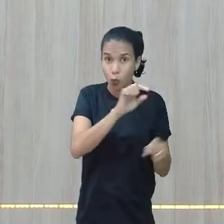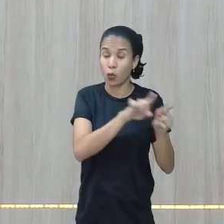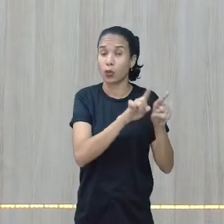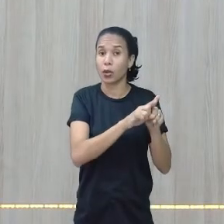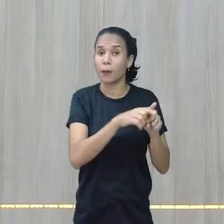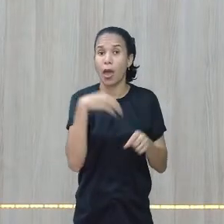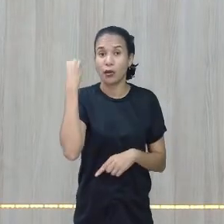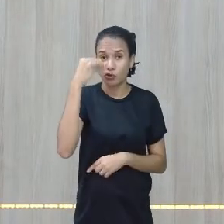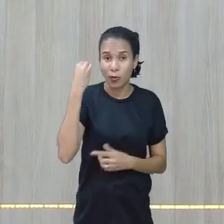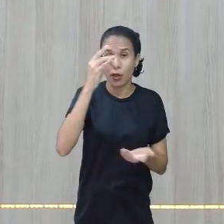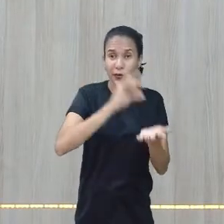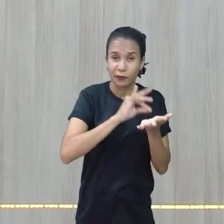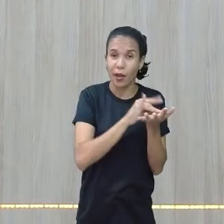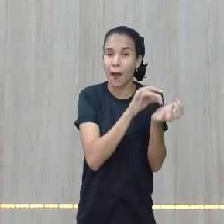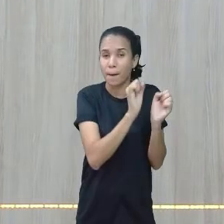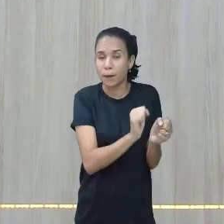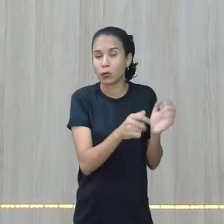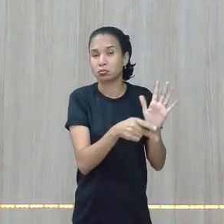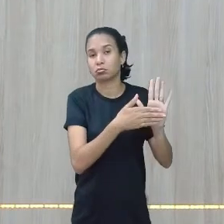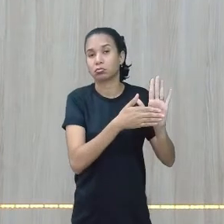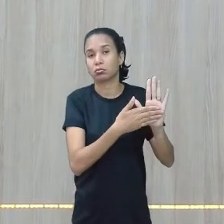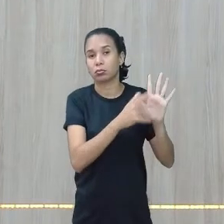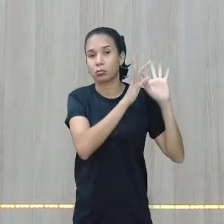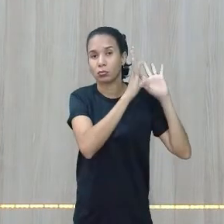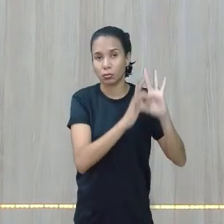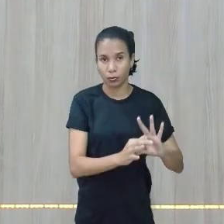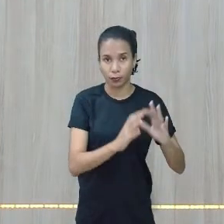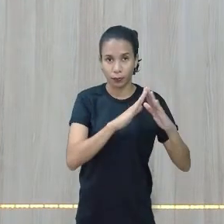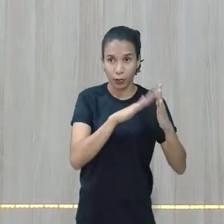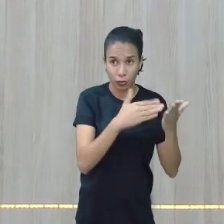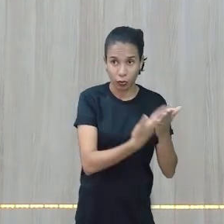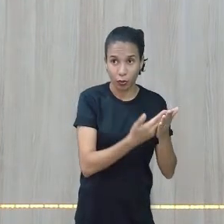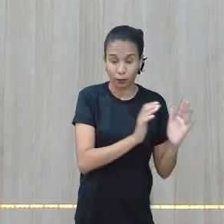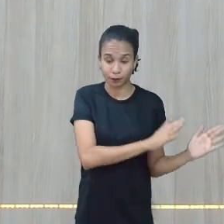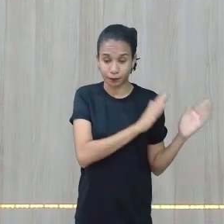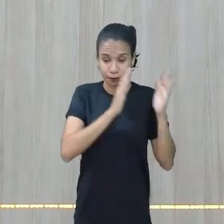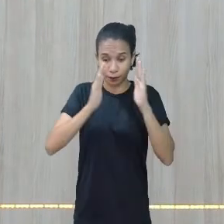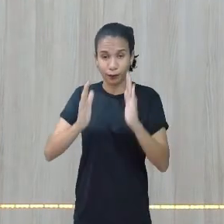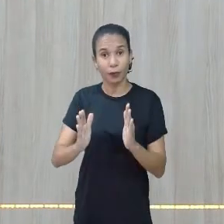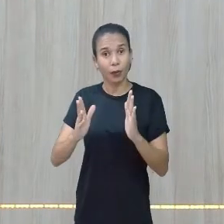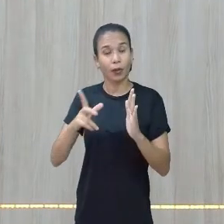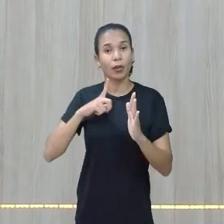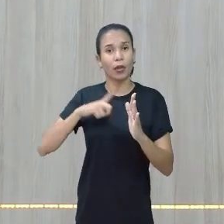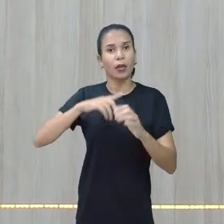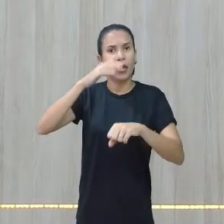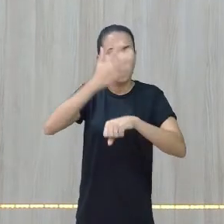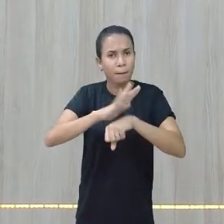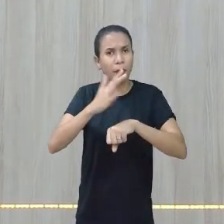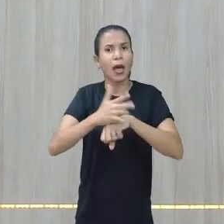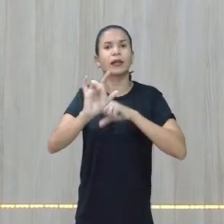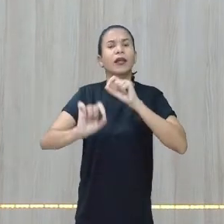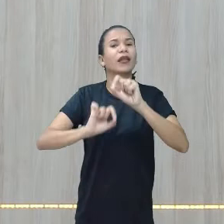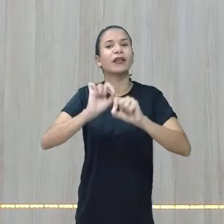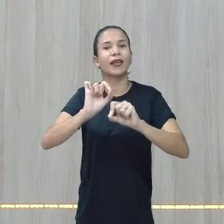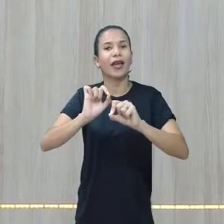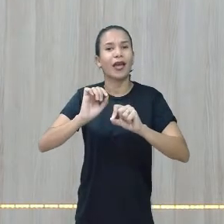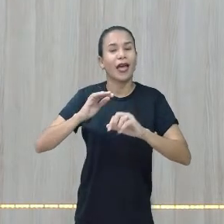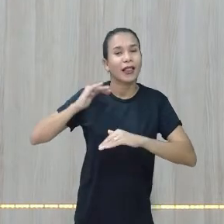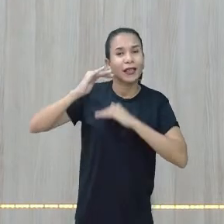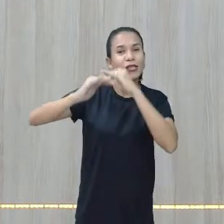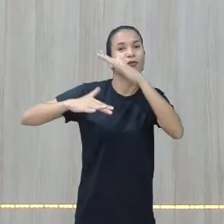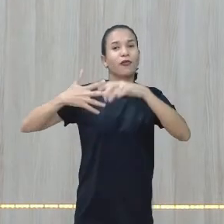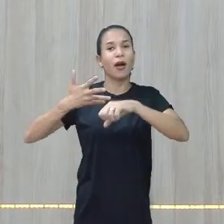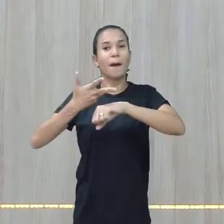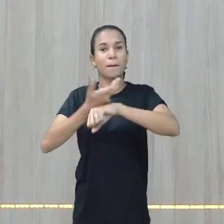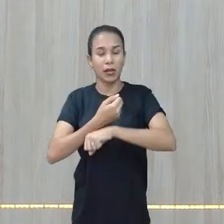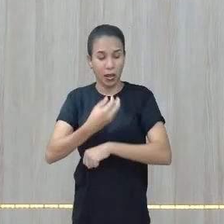experiências reais que a gente pode proporcionar no contexto escolar. E as habilidades práticas, e aí a gente está falando do desenvolvimento das